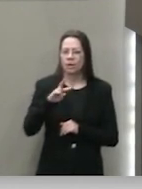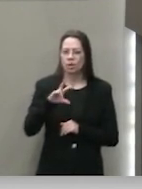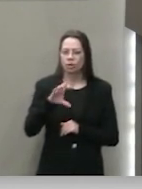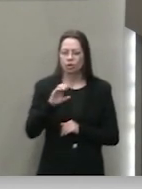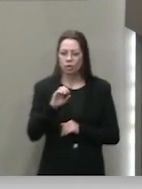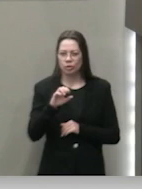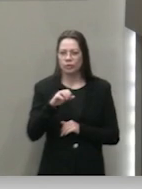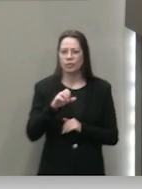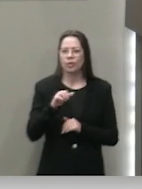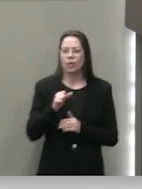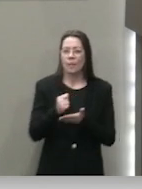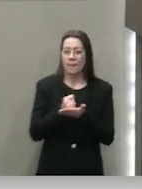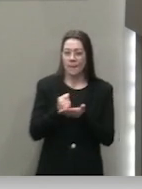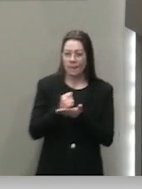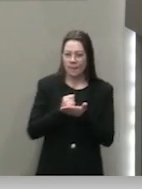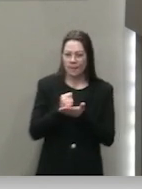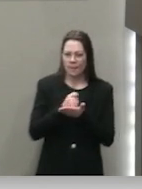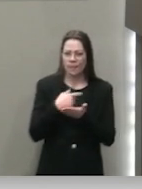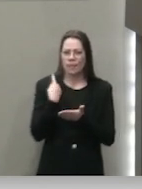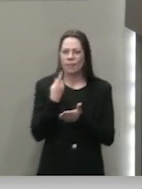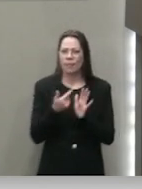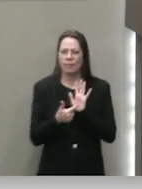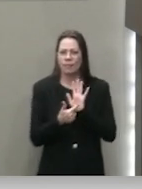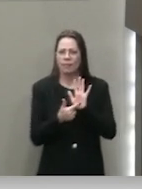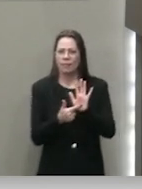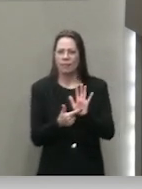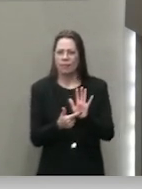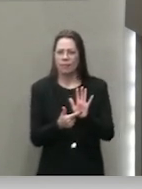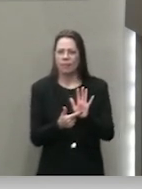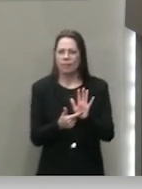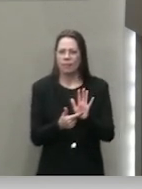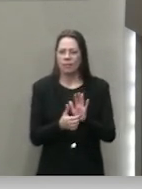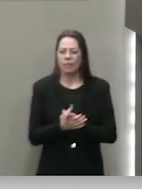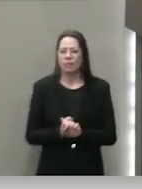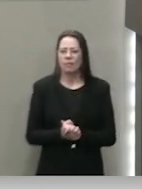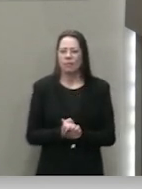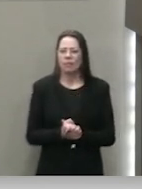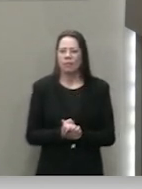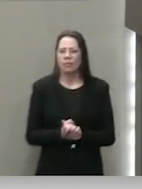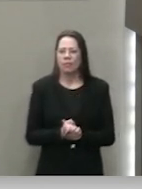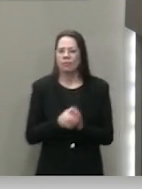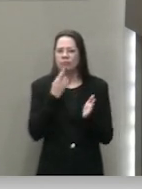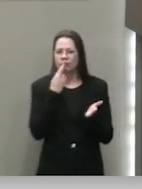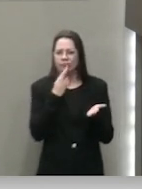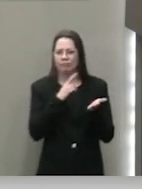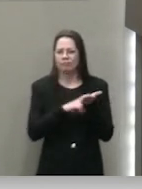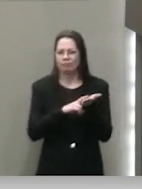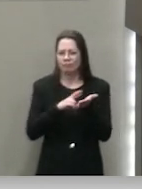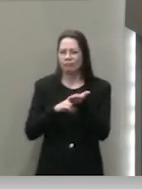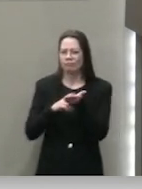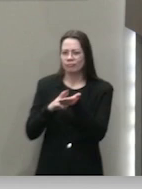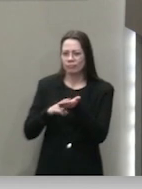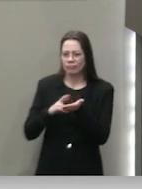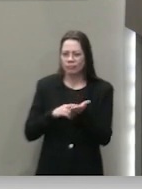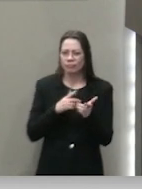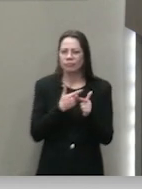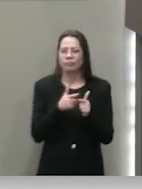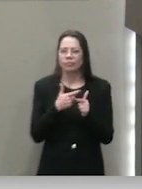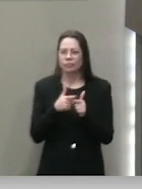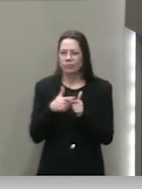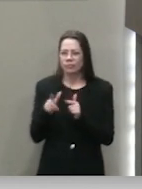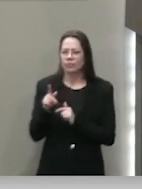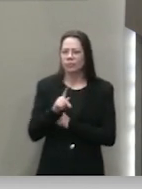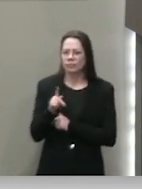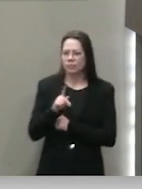data base. Mas, para além disso, isso vem acarretando uma série de prejuízos para o magistério. A precarga que o professor